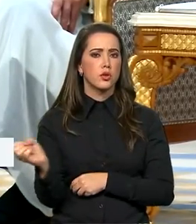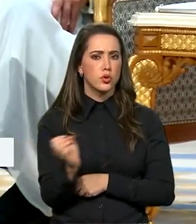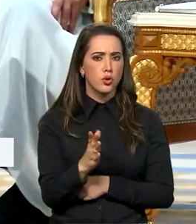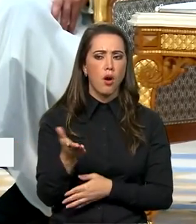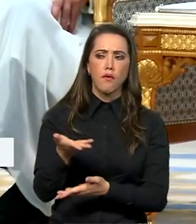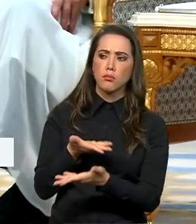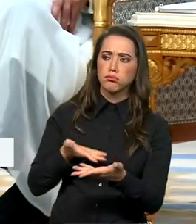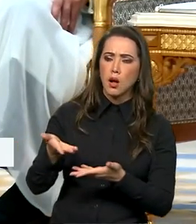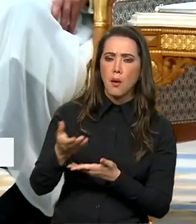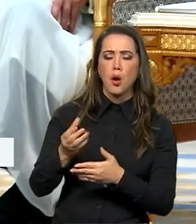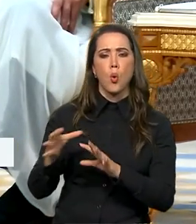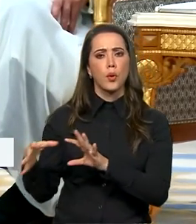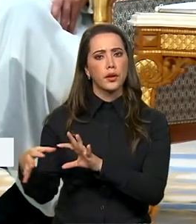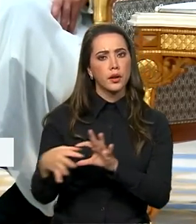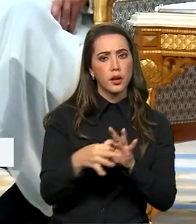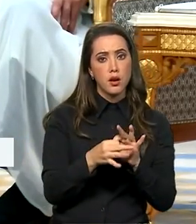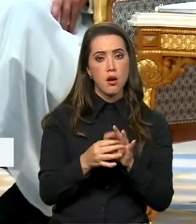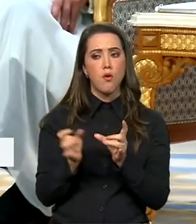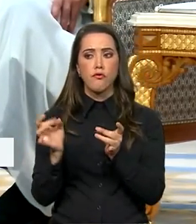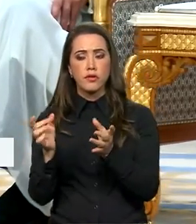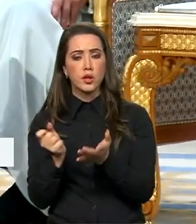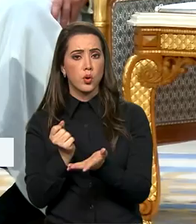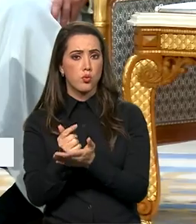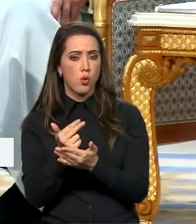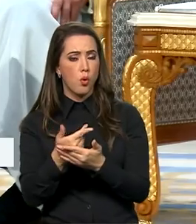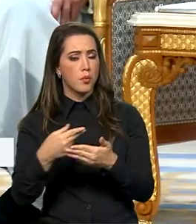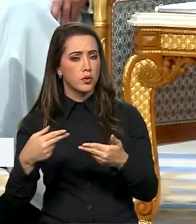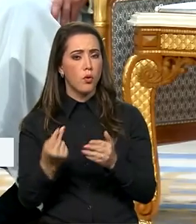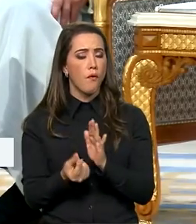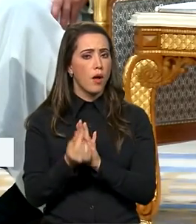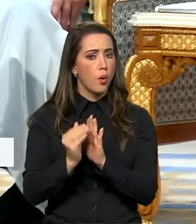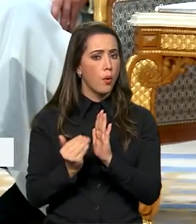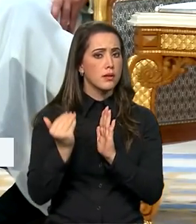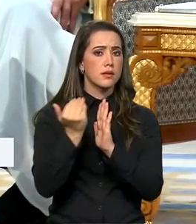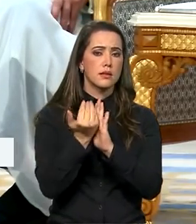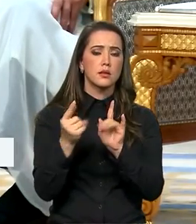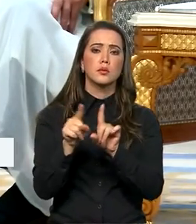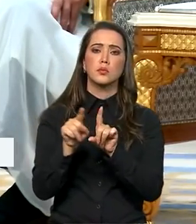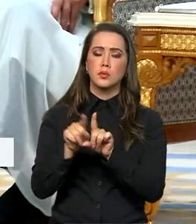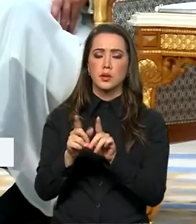parcerias, comercializar produtos de maior valor agregado e